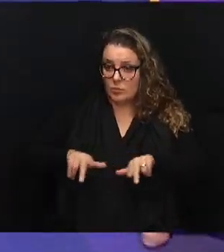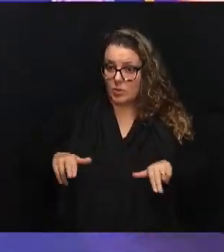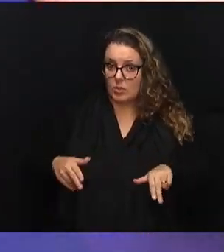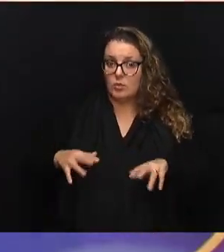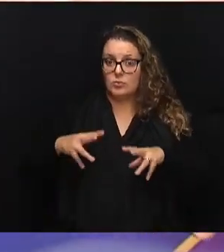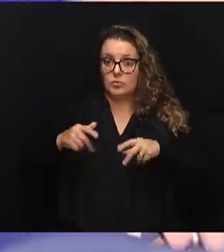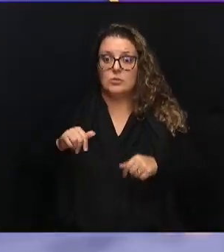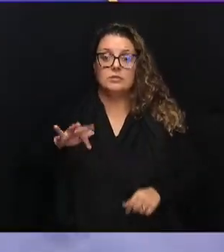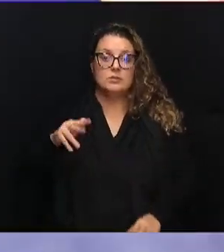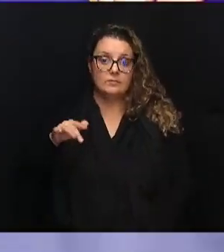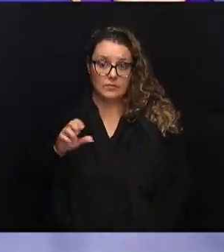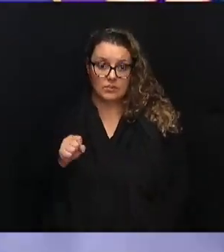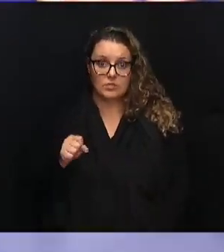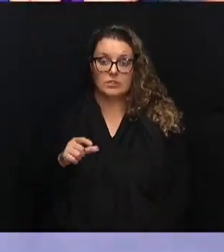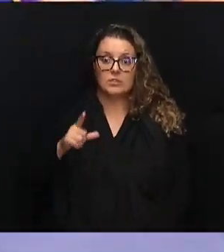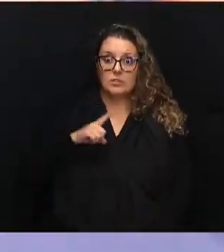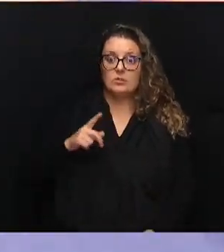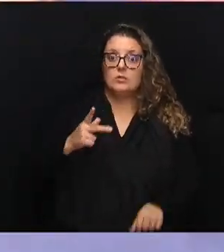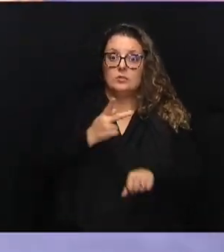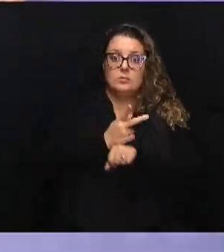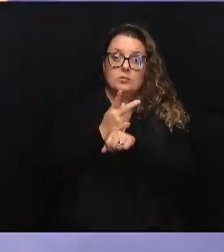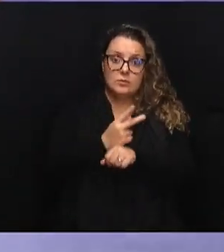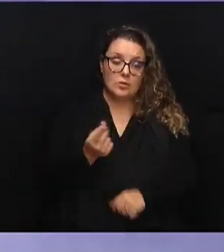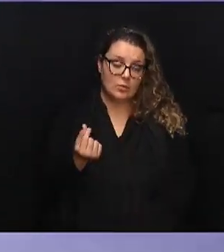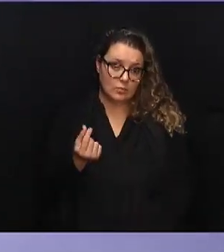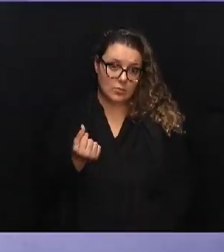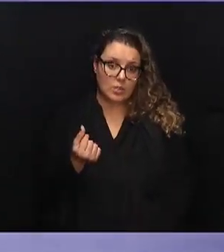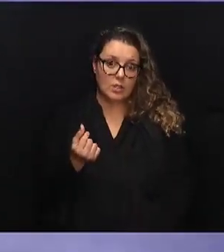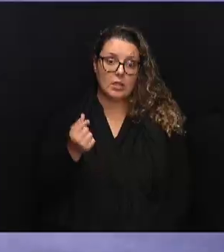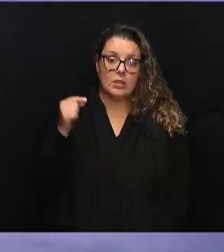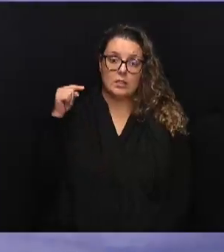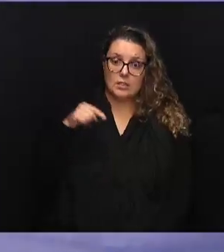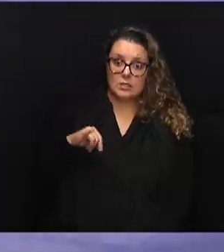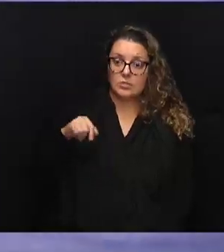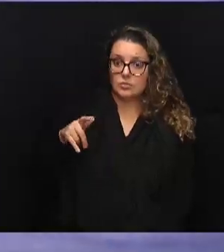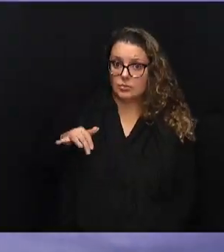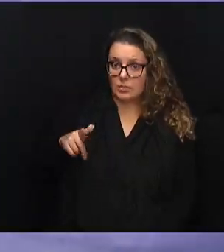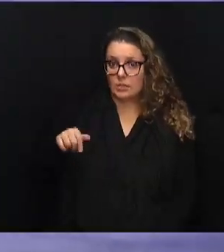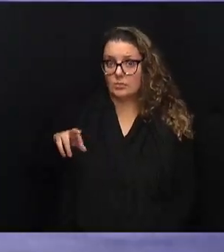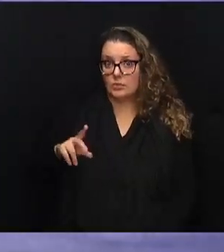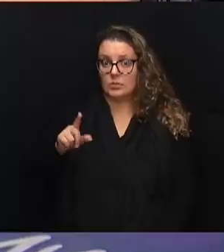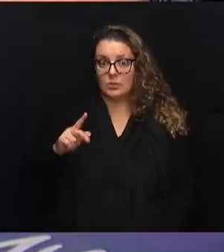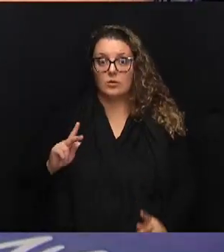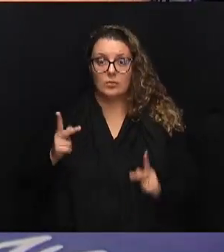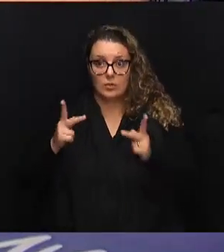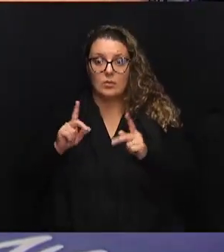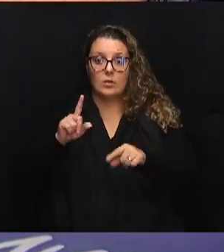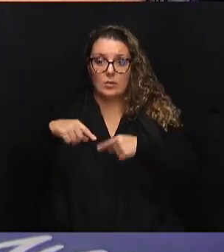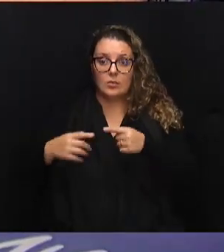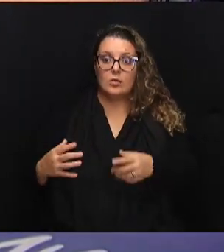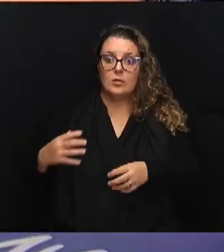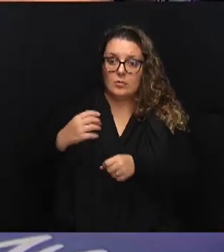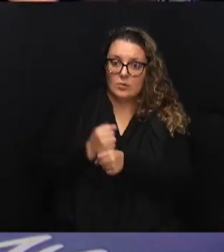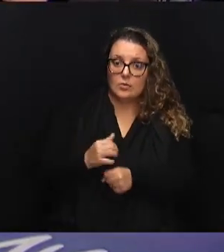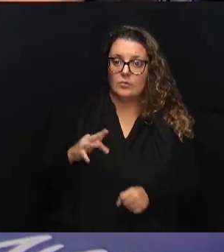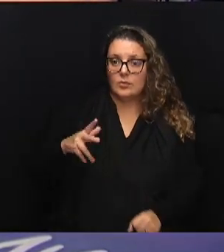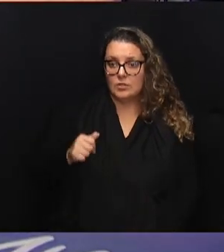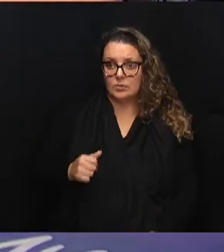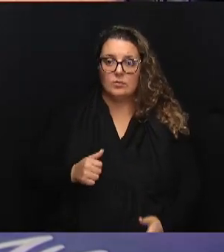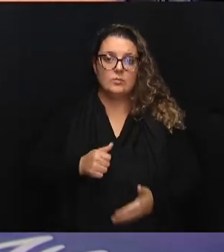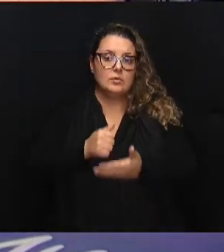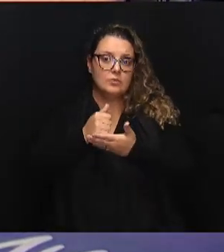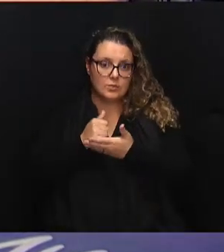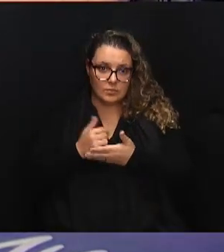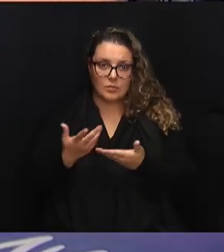torneio. Então normalmente tem uma premiação em dinheiro. E aí esse jogador que é o campeão acumulou todas as fichas, então ele sabe o campeão, vai ter um troféu, vai ter uma